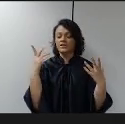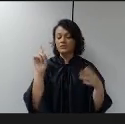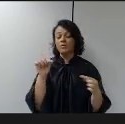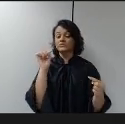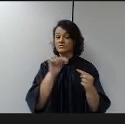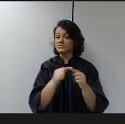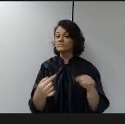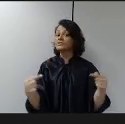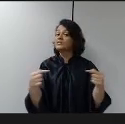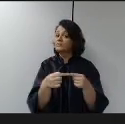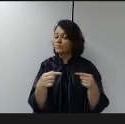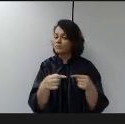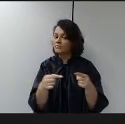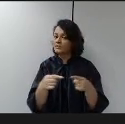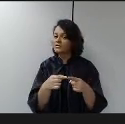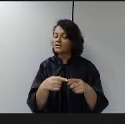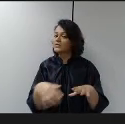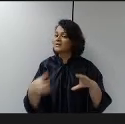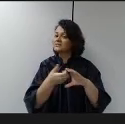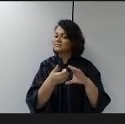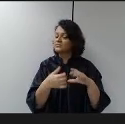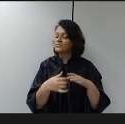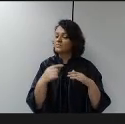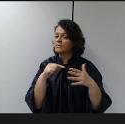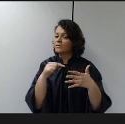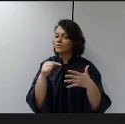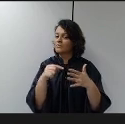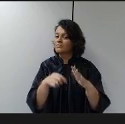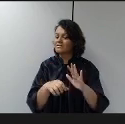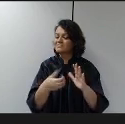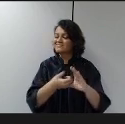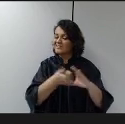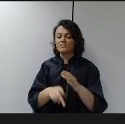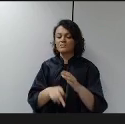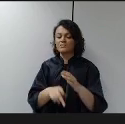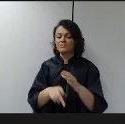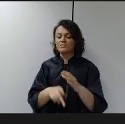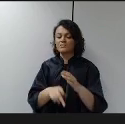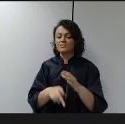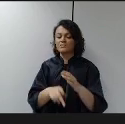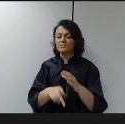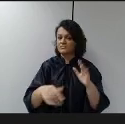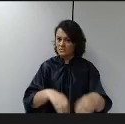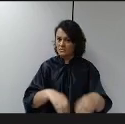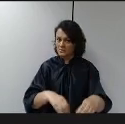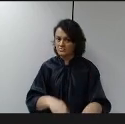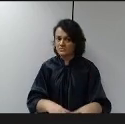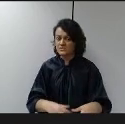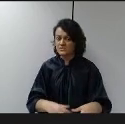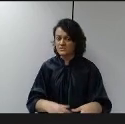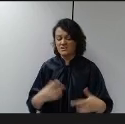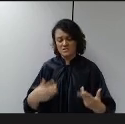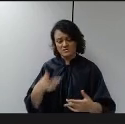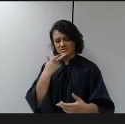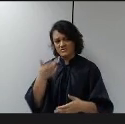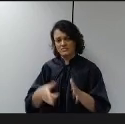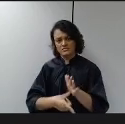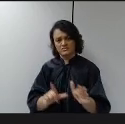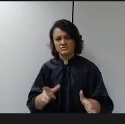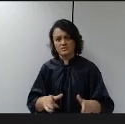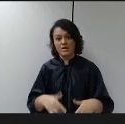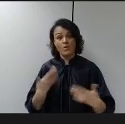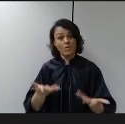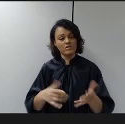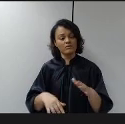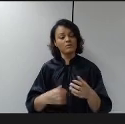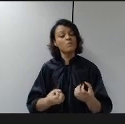classificação dos candidatos, exatamente como ocorreu, como ocorre no presente caso, quando o edital previu a